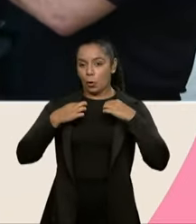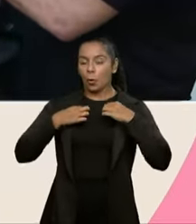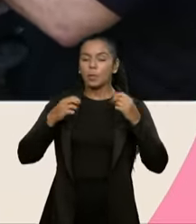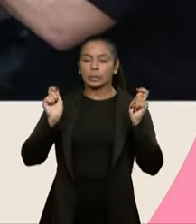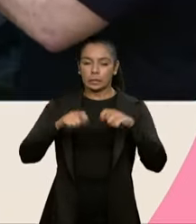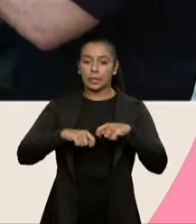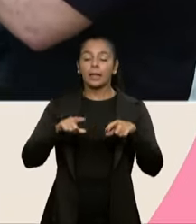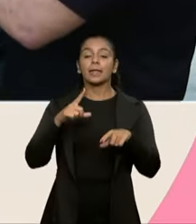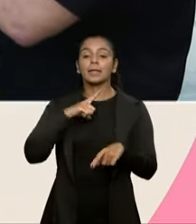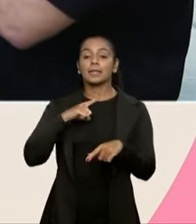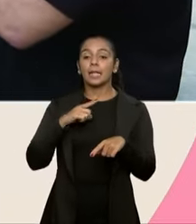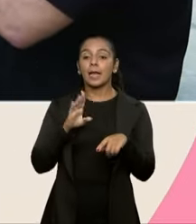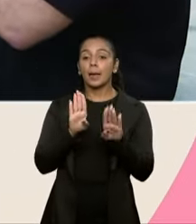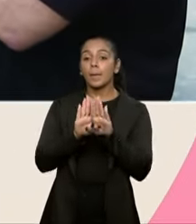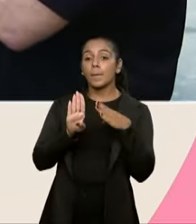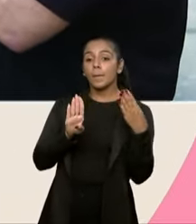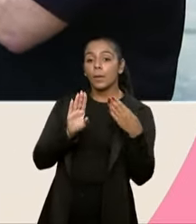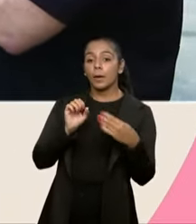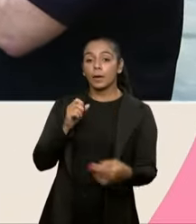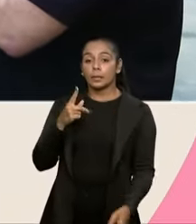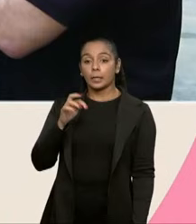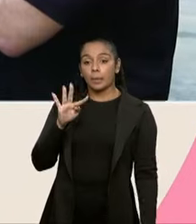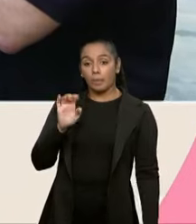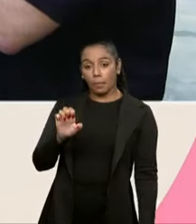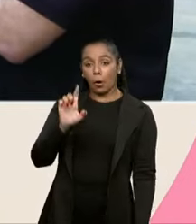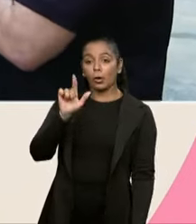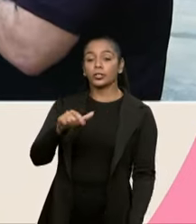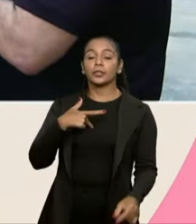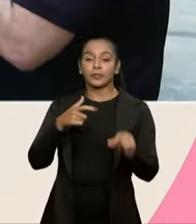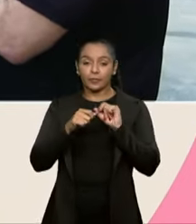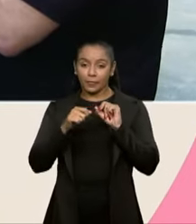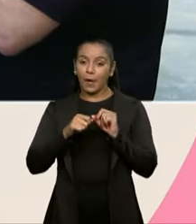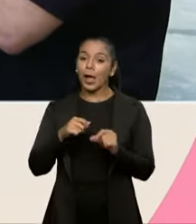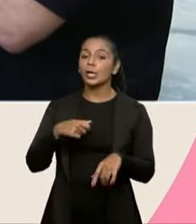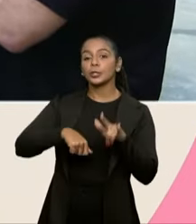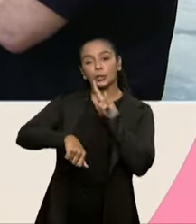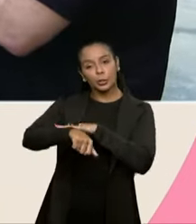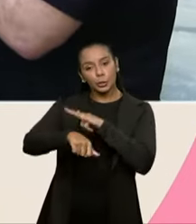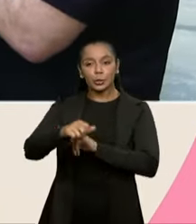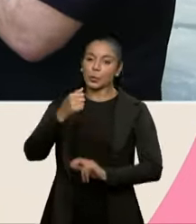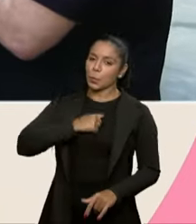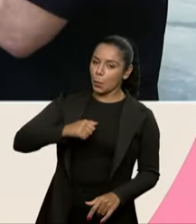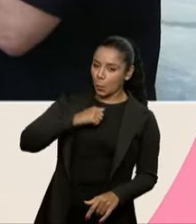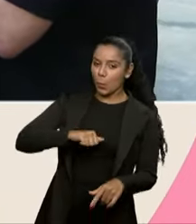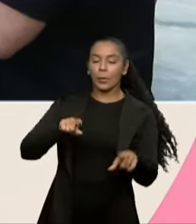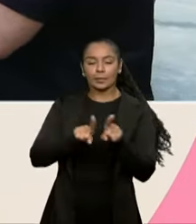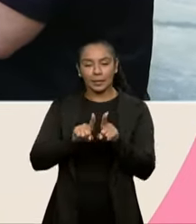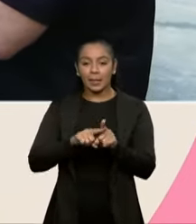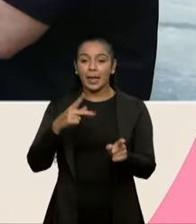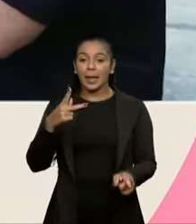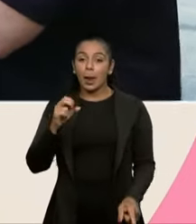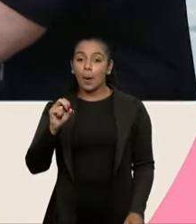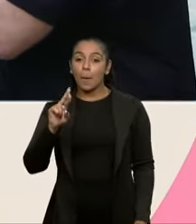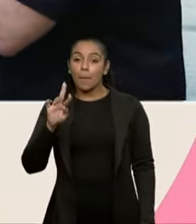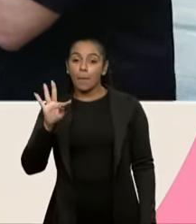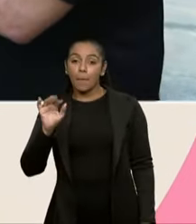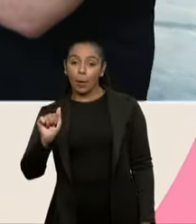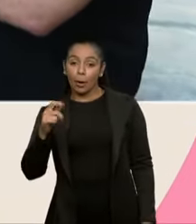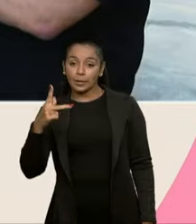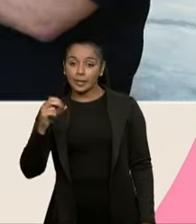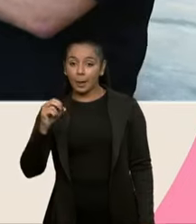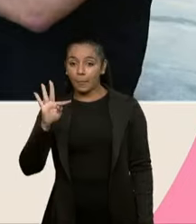que a gente chama de porta-pote, que é onde faz o pipi e o popô, né? Porta-pote. Porta-pote. Interessante. E aí é, o nome é esse mesmo,